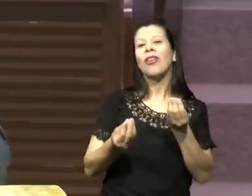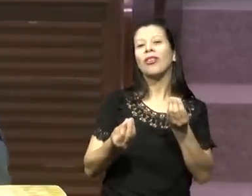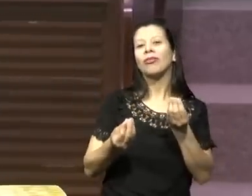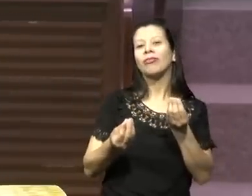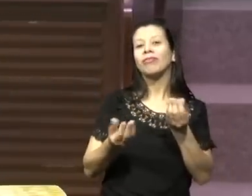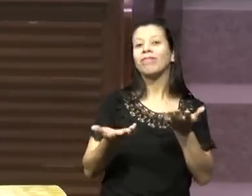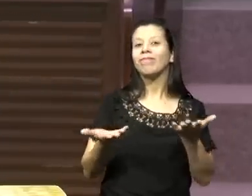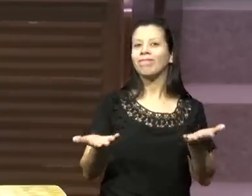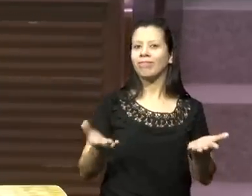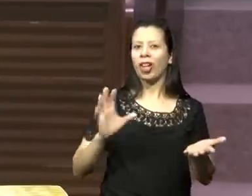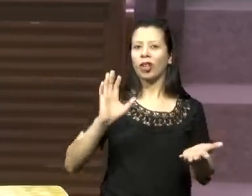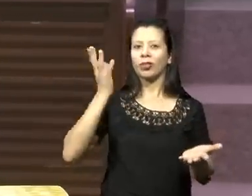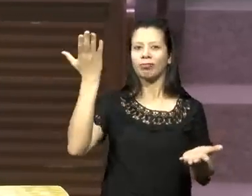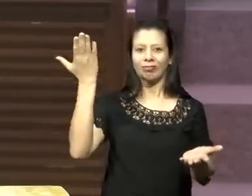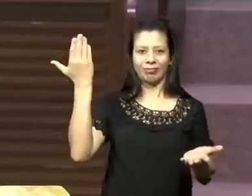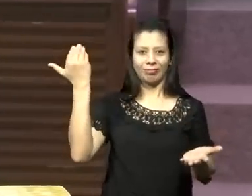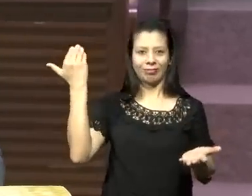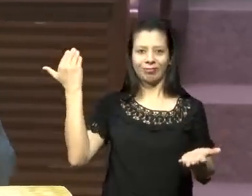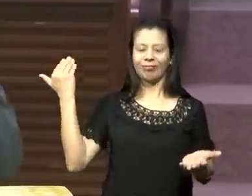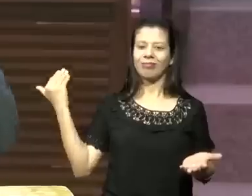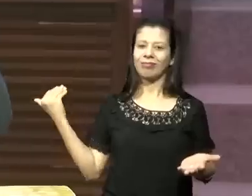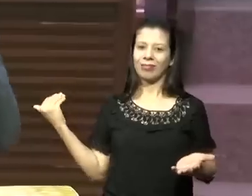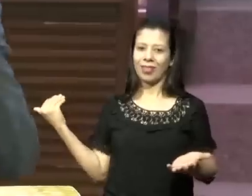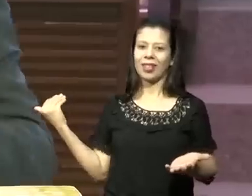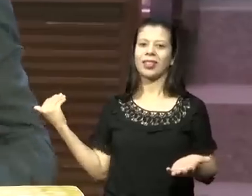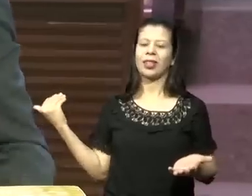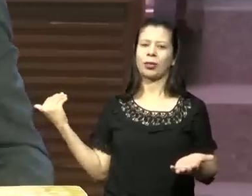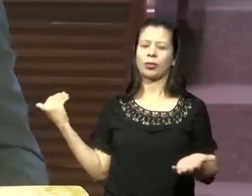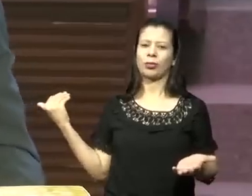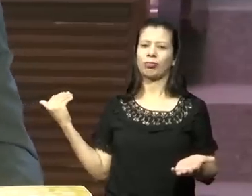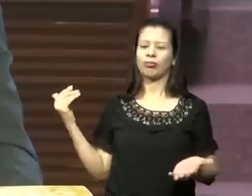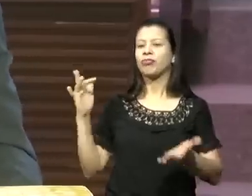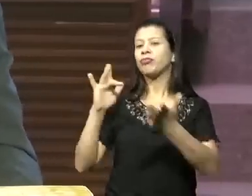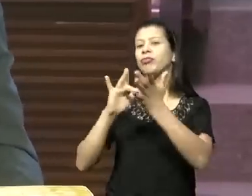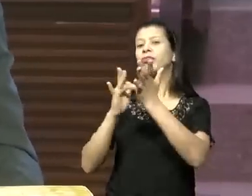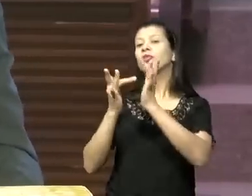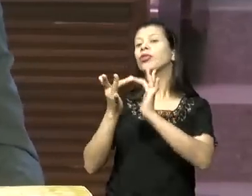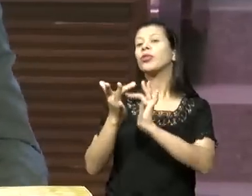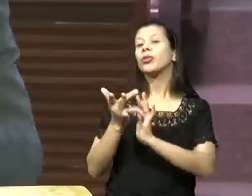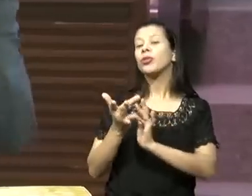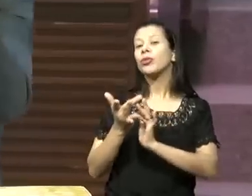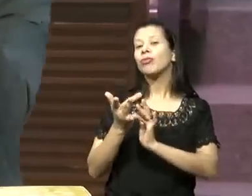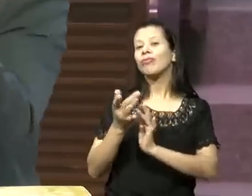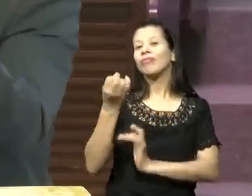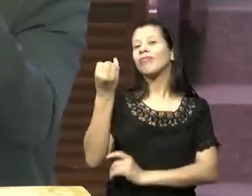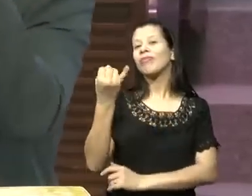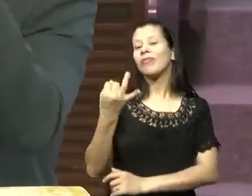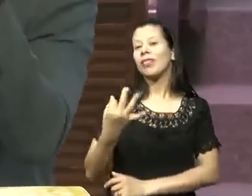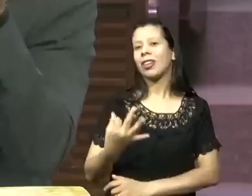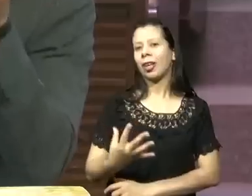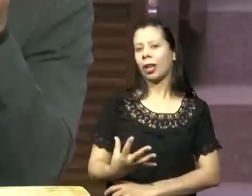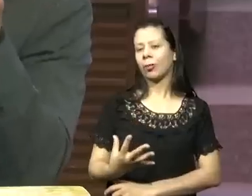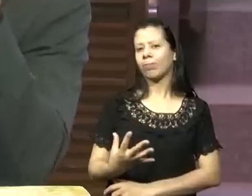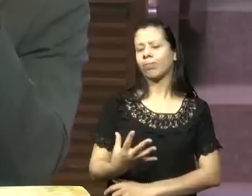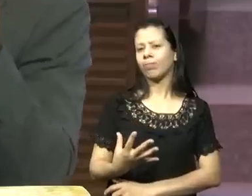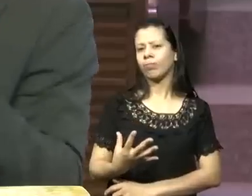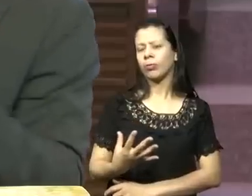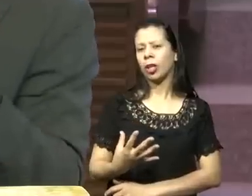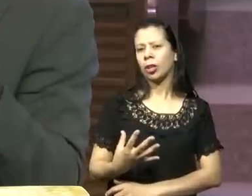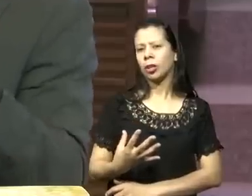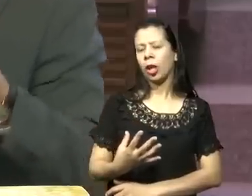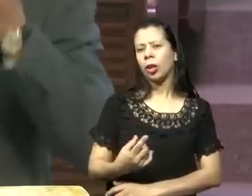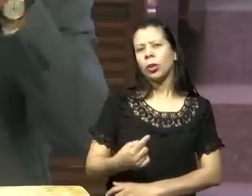o que aconteceu naquele dia em sua vida em São João 8 O que Jesus Faria Então essa deve ser a preocupação do